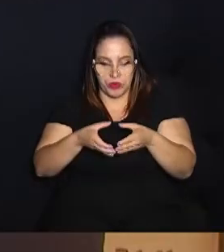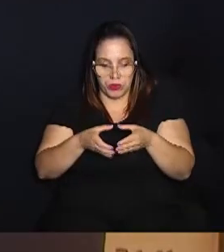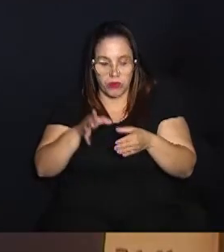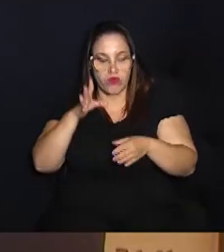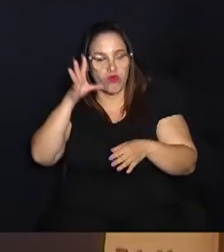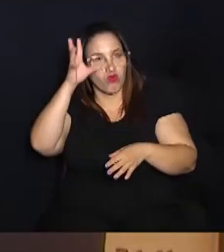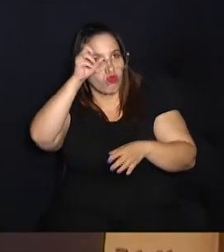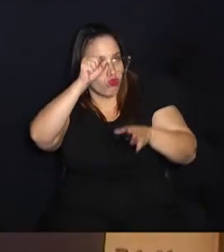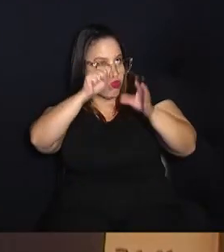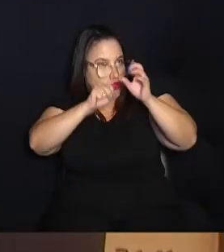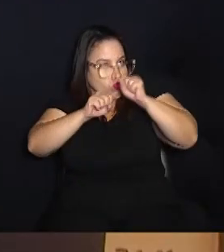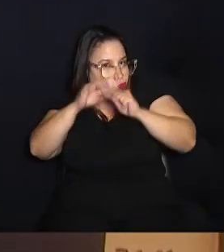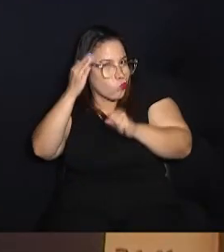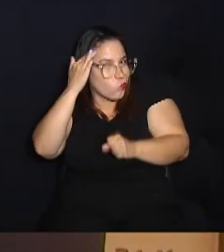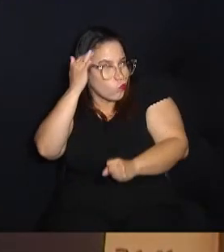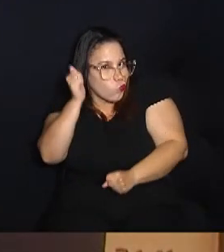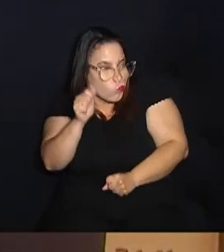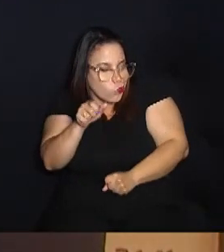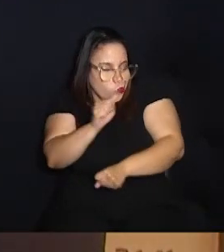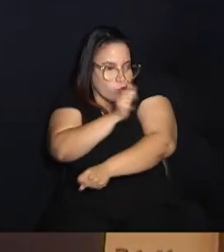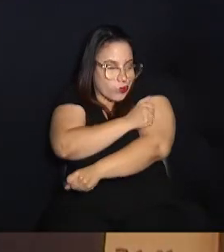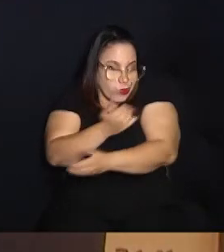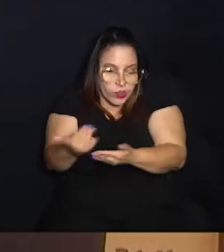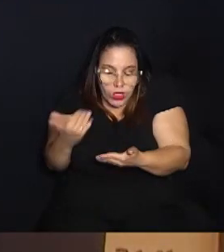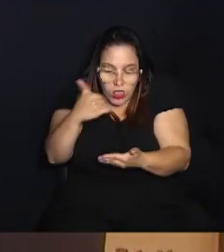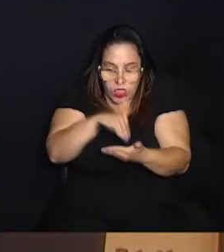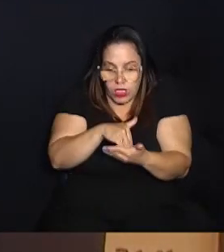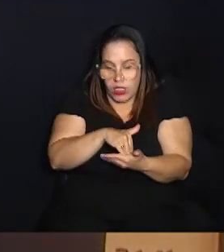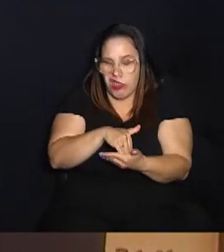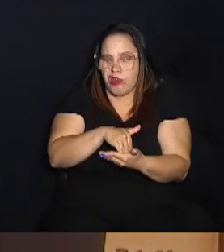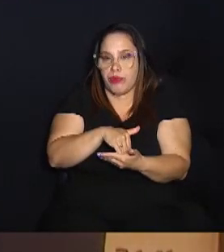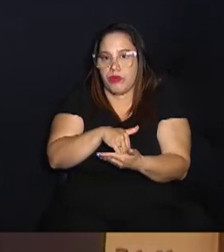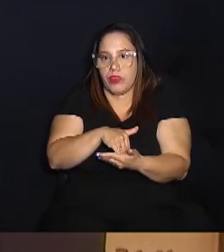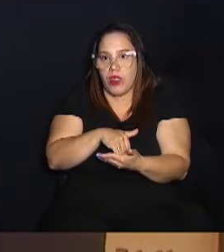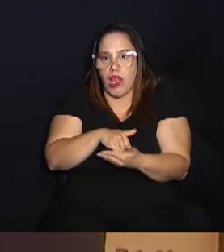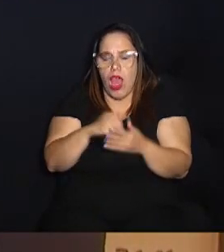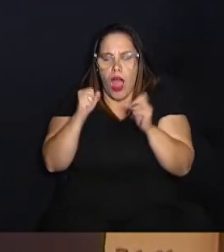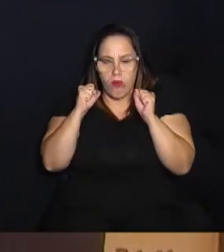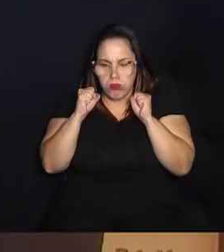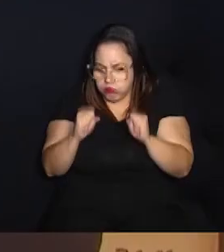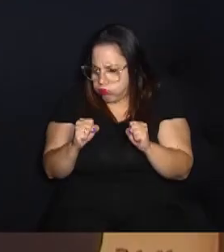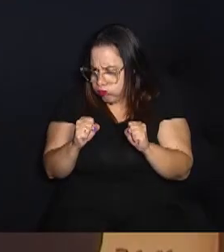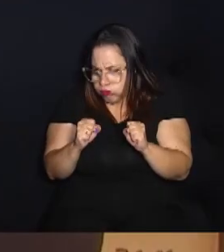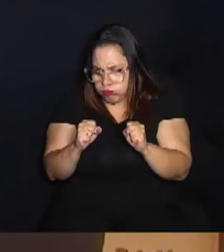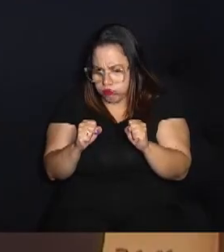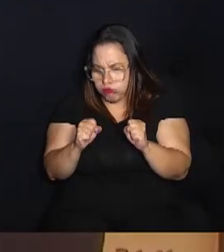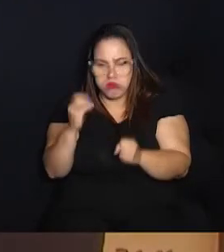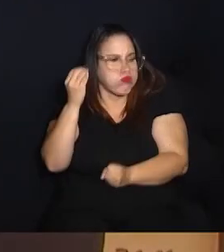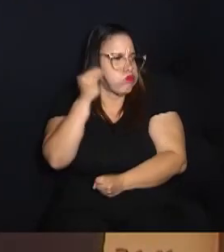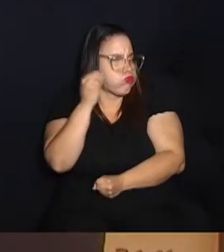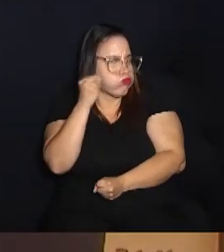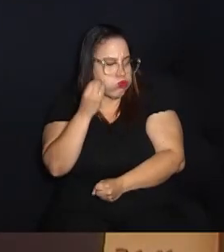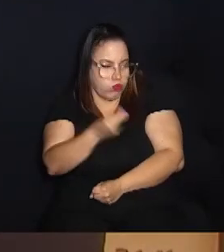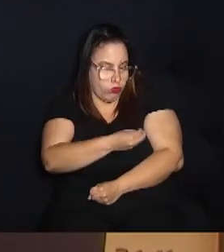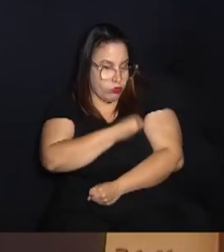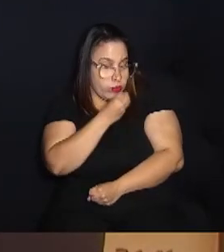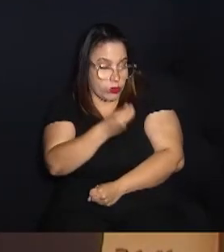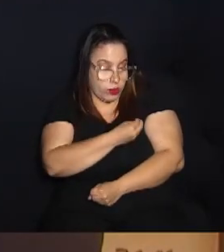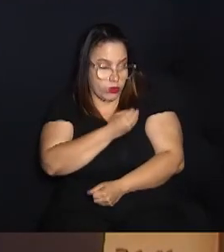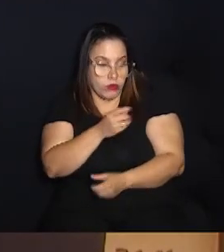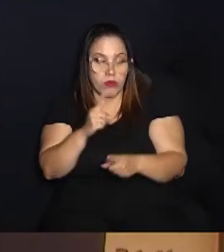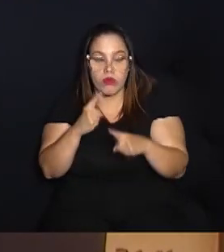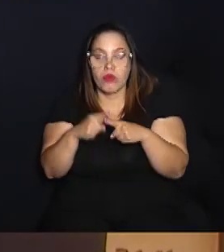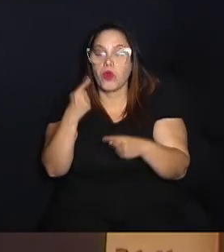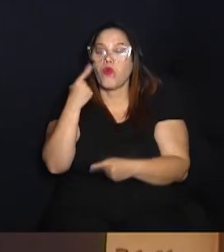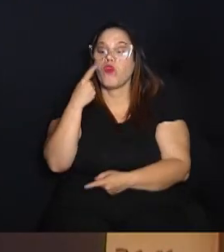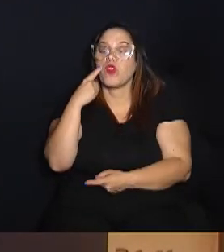saberes que aquele estudante traz, a potência da experiência de vida. Porque,